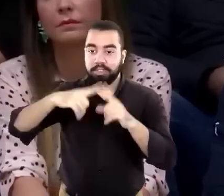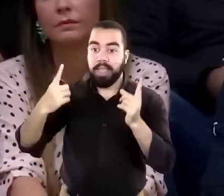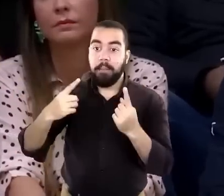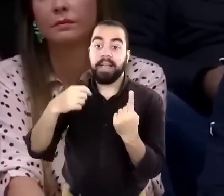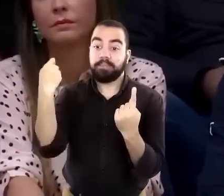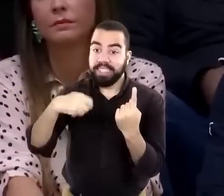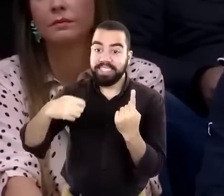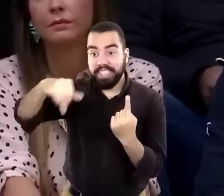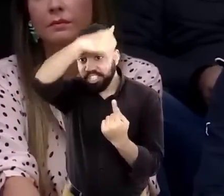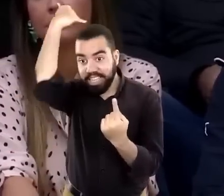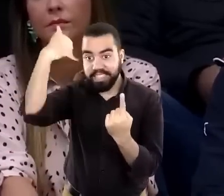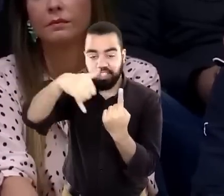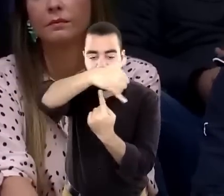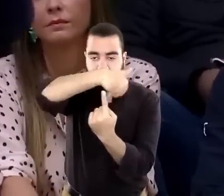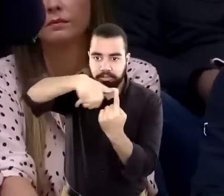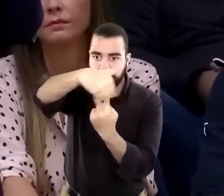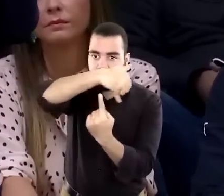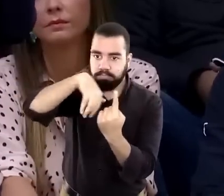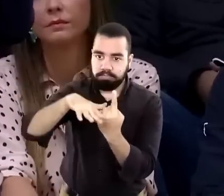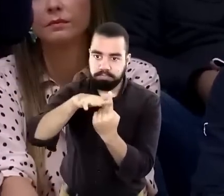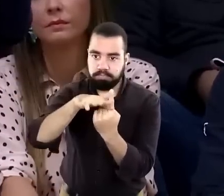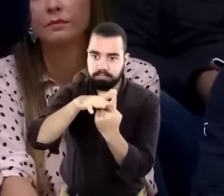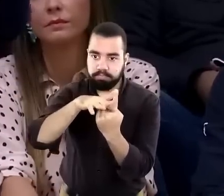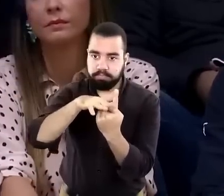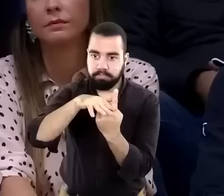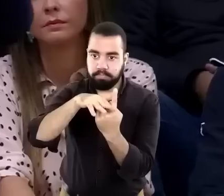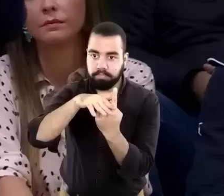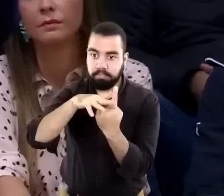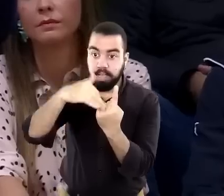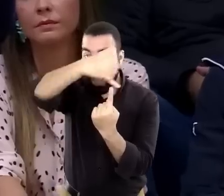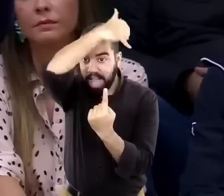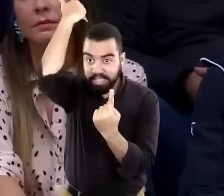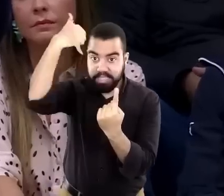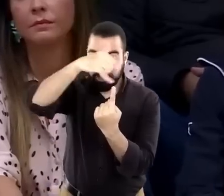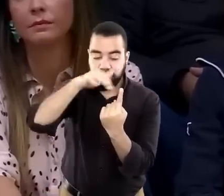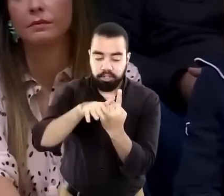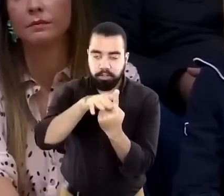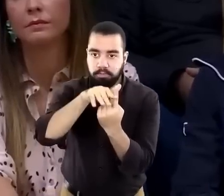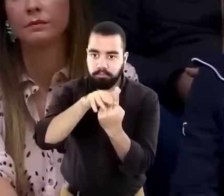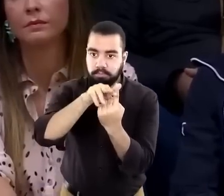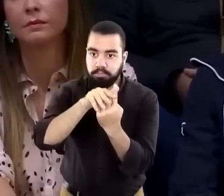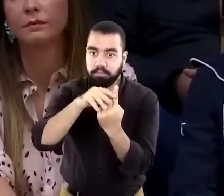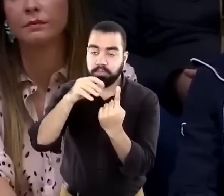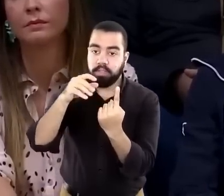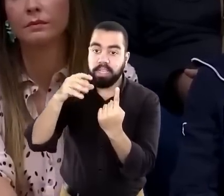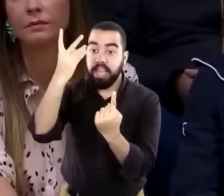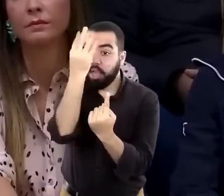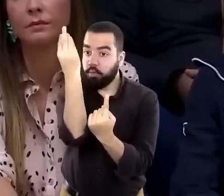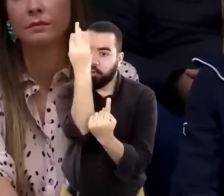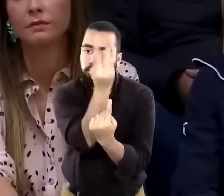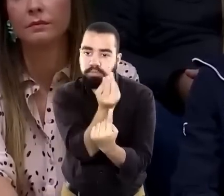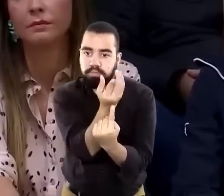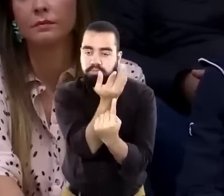Se não tiver azeite, a estopa queima e vira carvão, e enfumaça o ambiente,